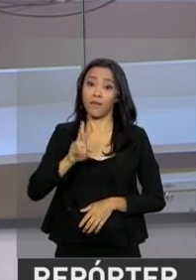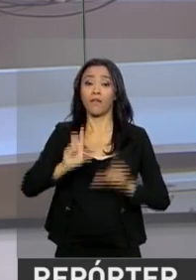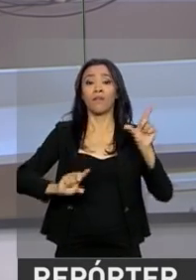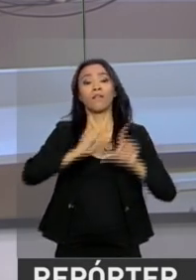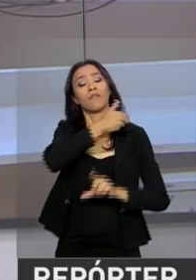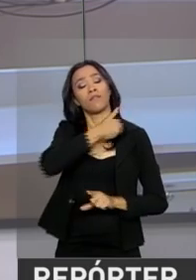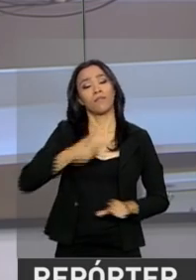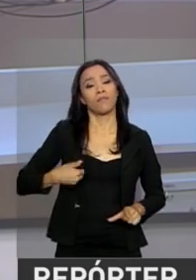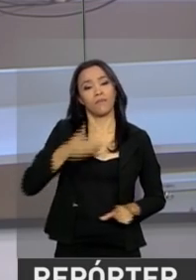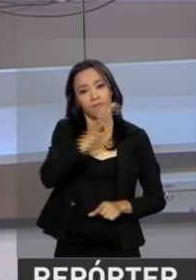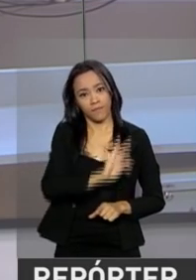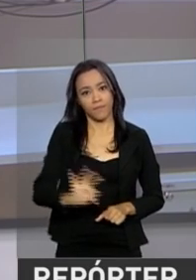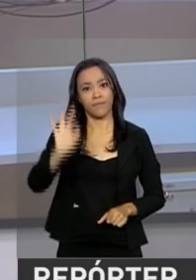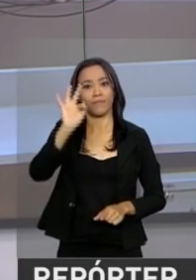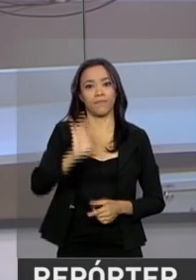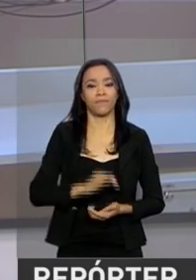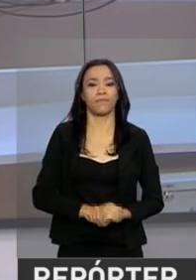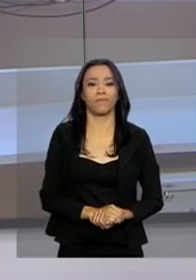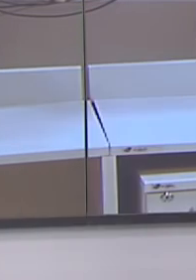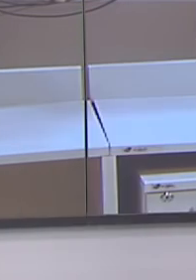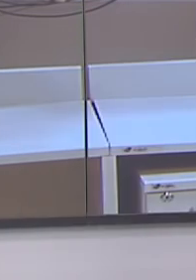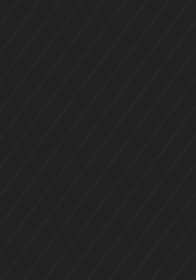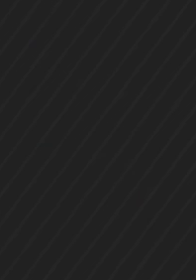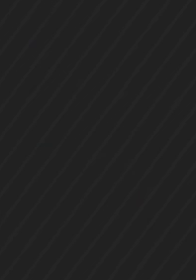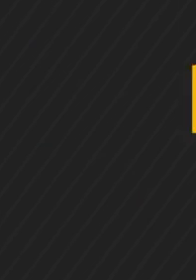NBR a TV do Governo